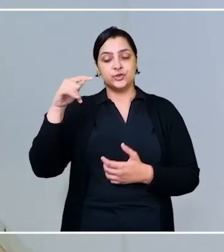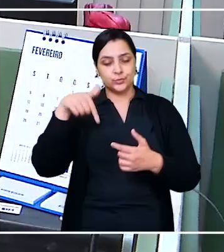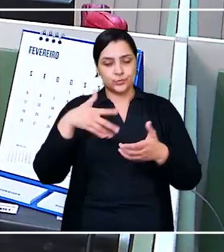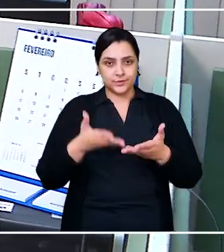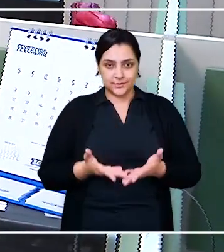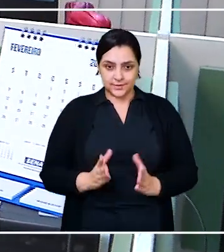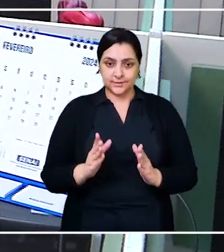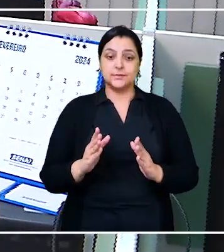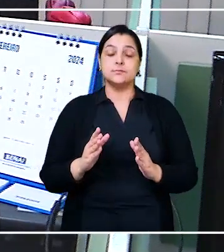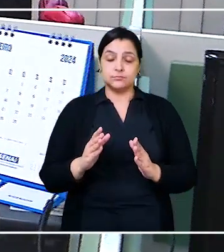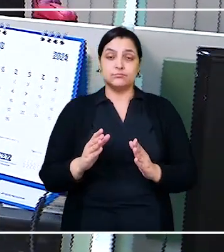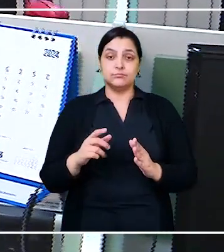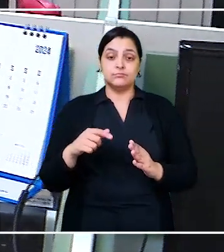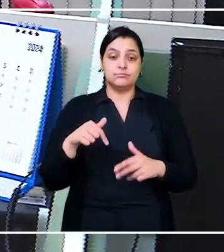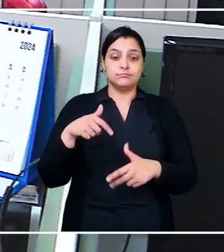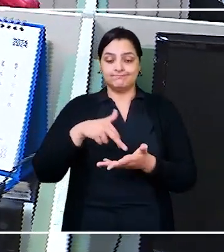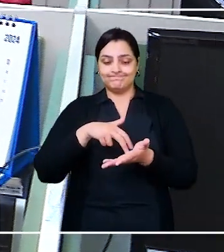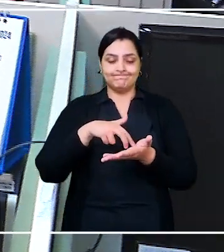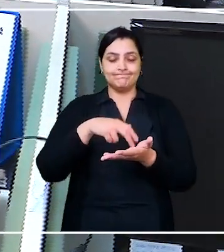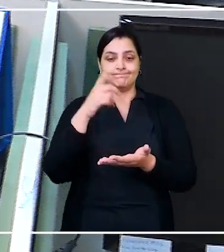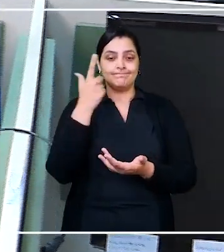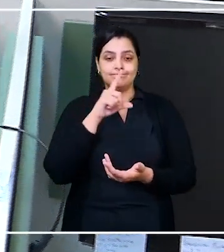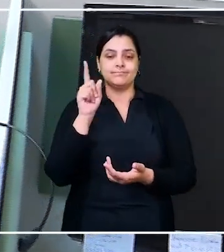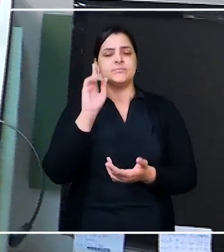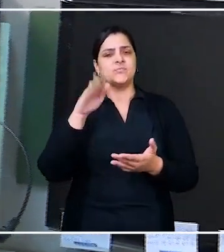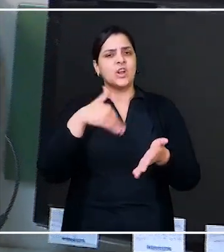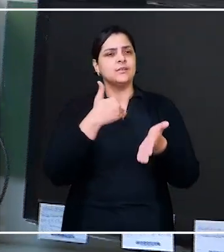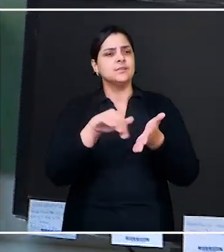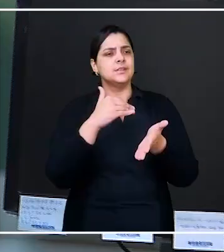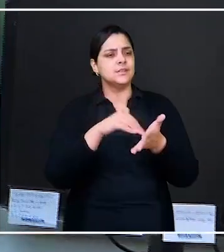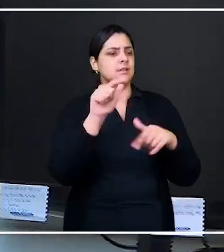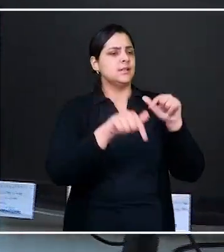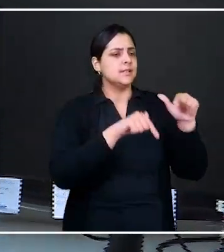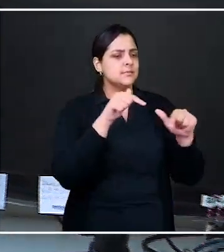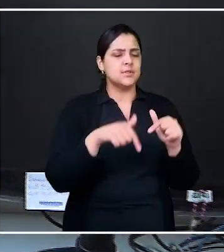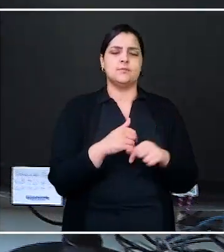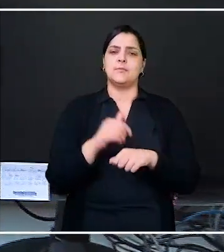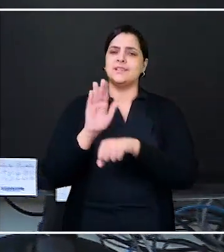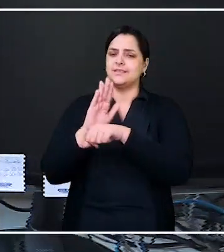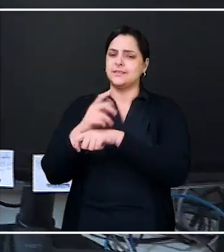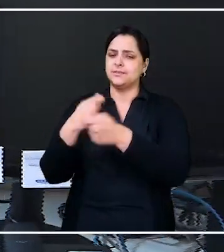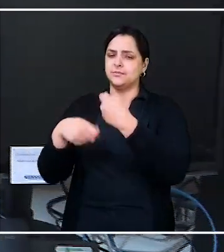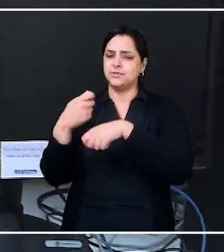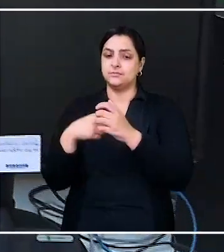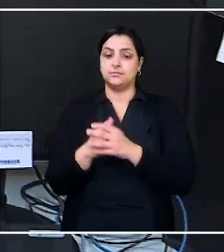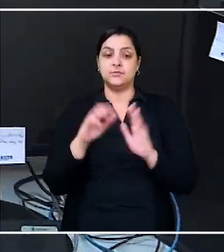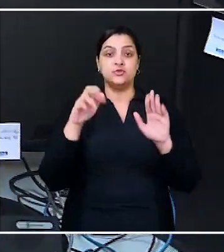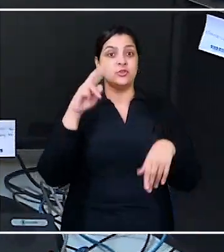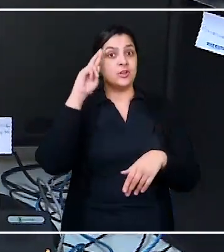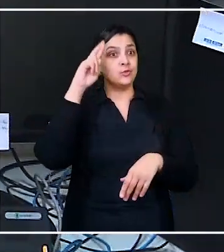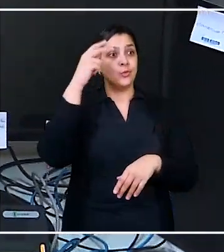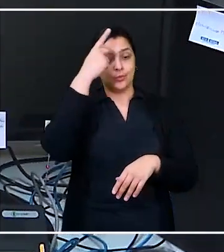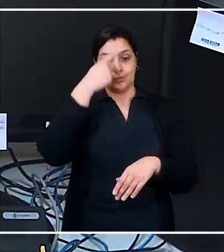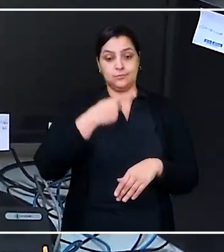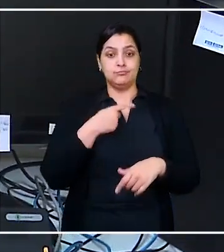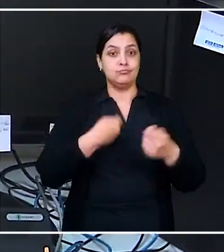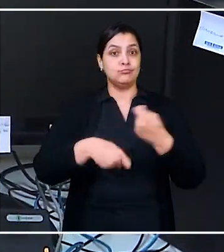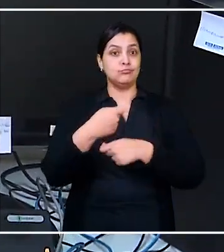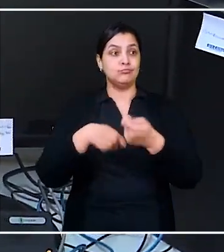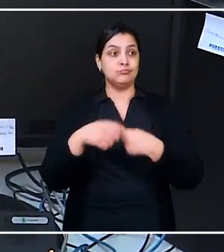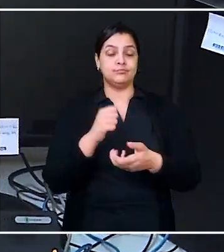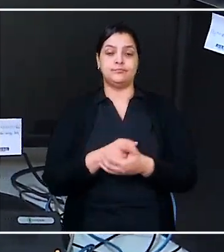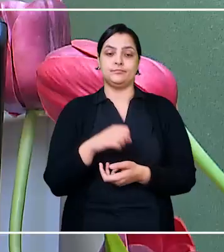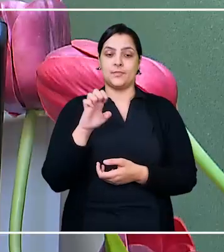esquerda durante a trajetória profissional ela trabalhou como secretária assistente administrativa e até já foi dona do